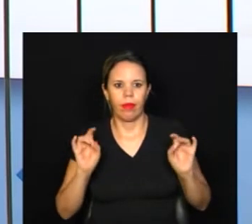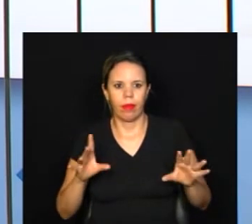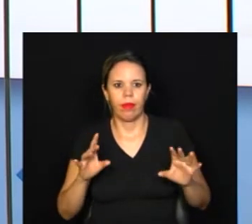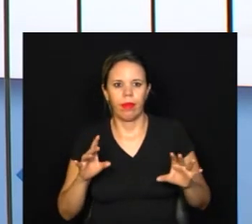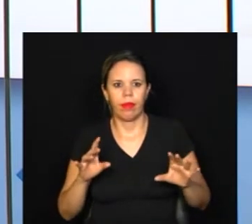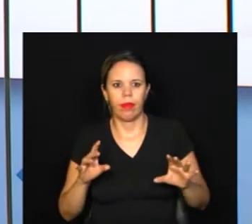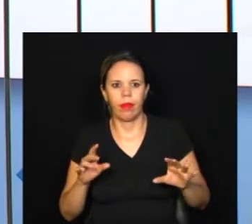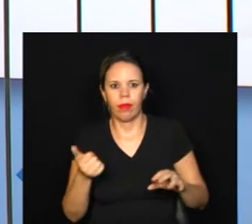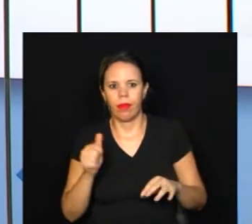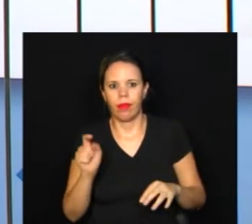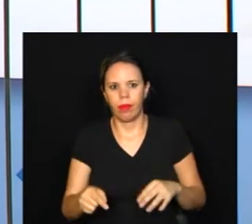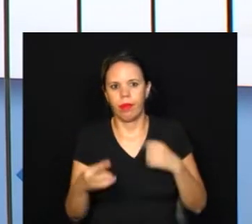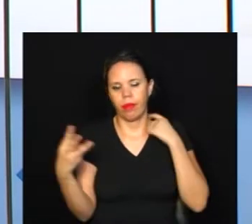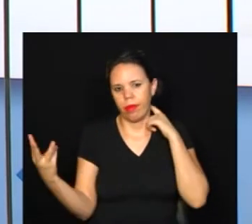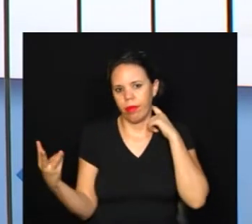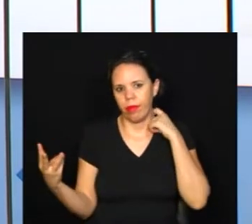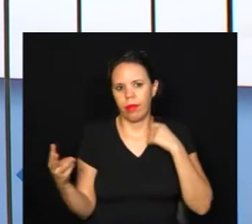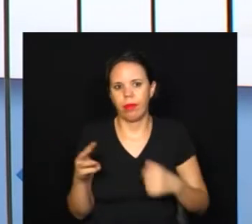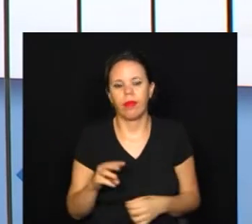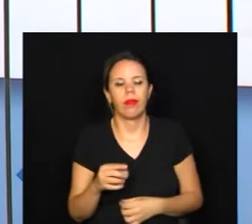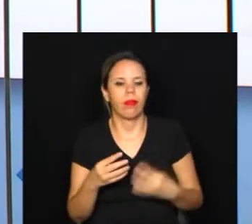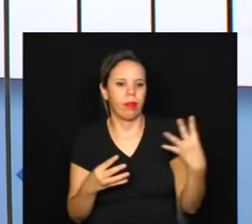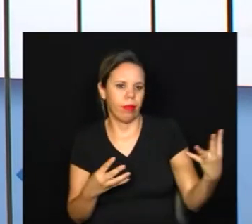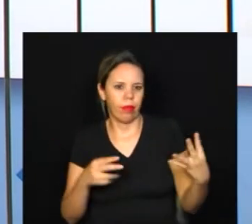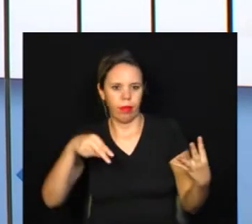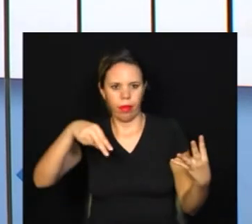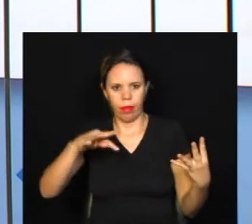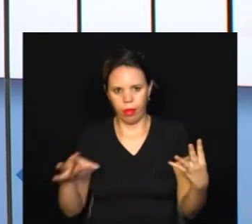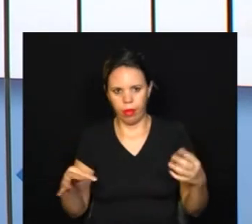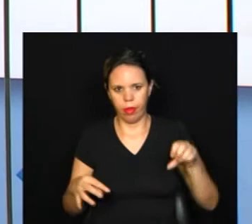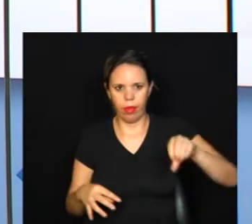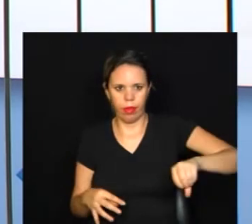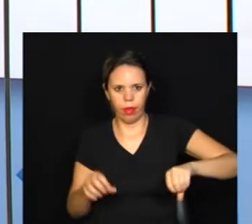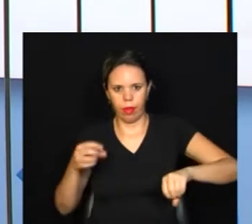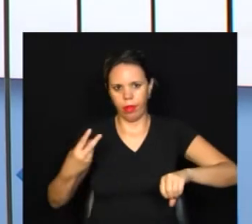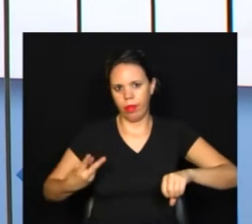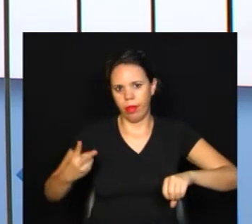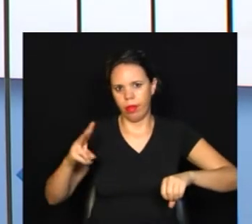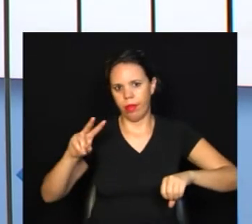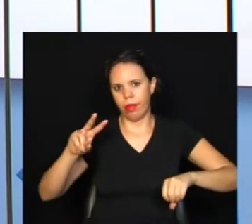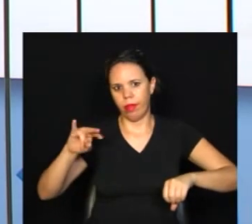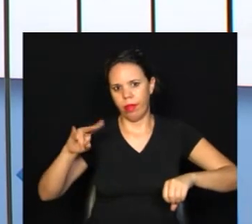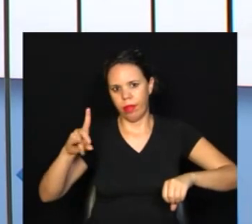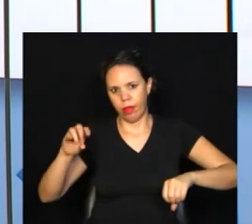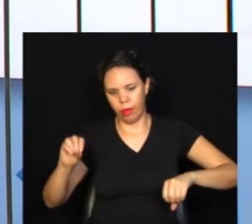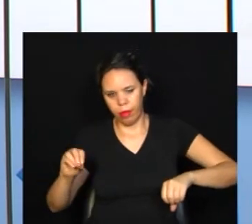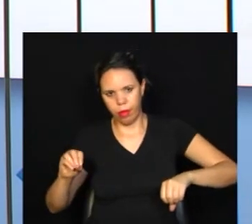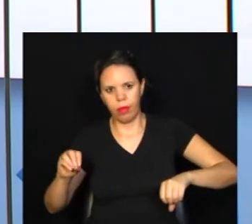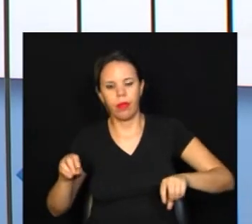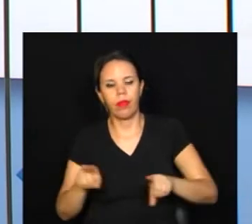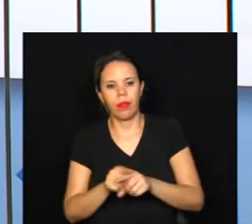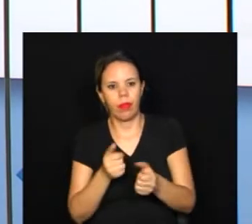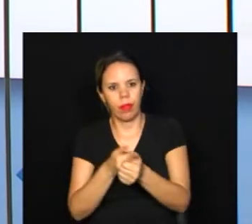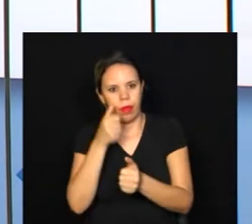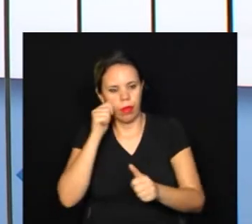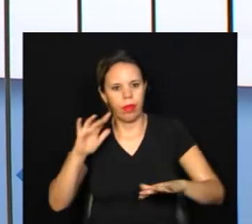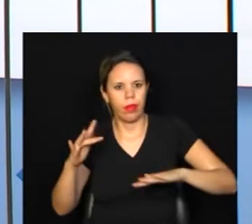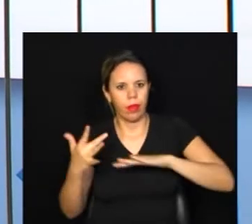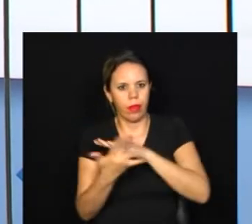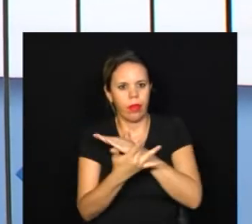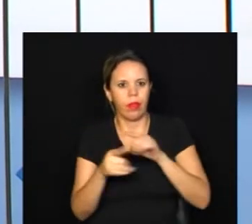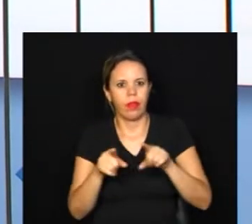canais 11.3, o canal 4 da NET, 9 da Vivo Fibra e ainda, se você quer nos acompanhar nas redes sociais,